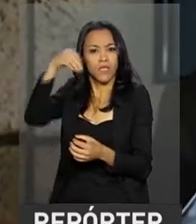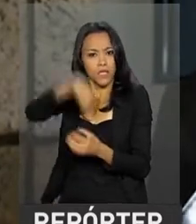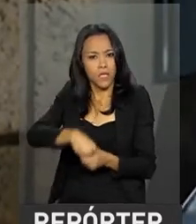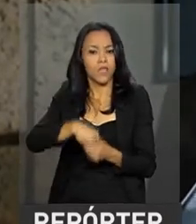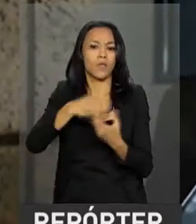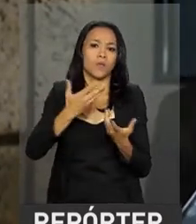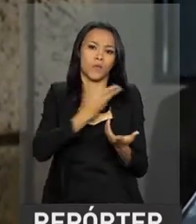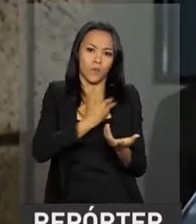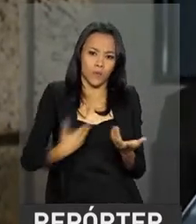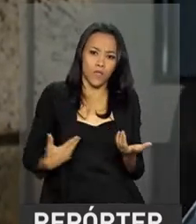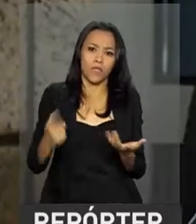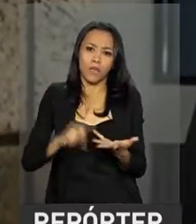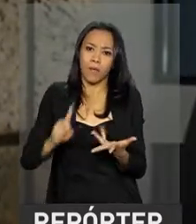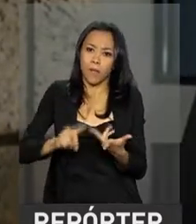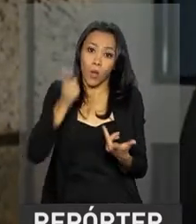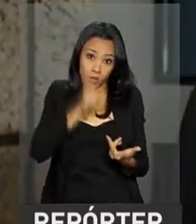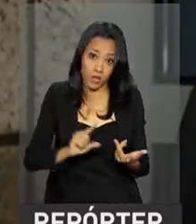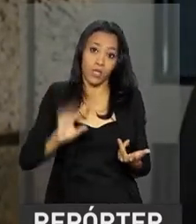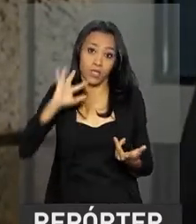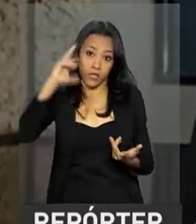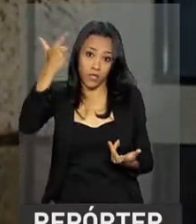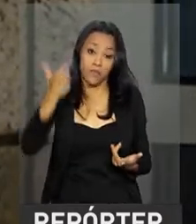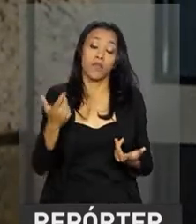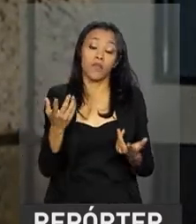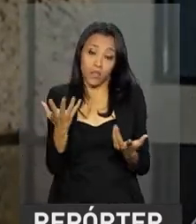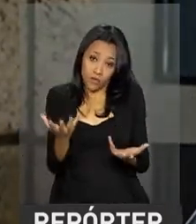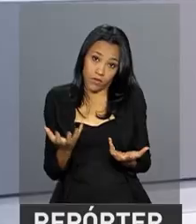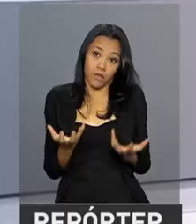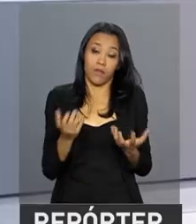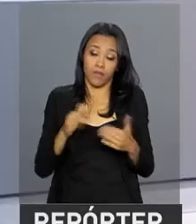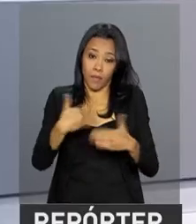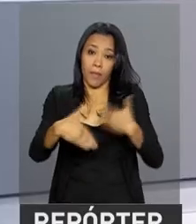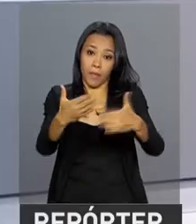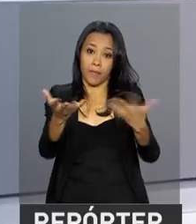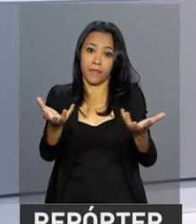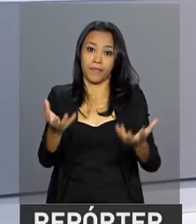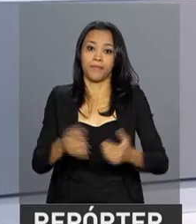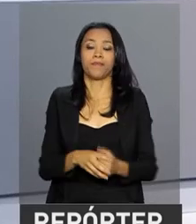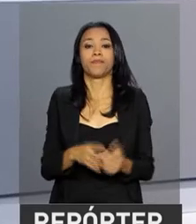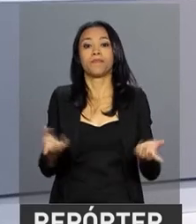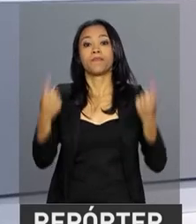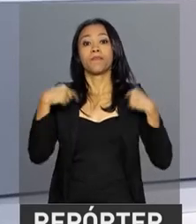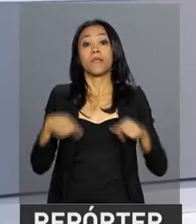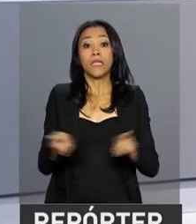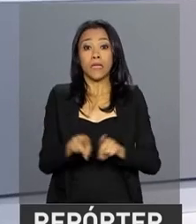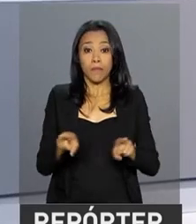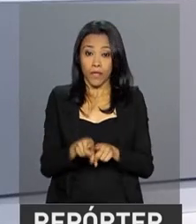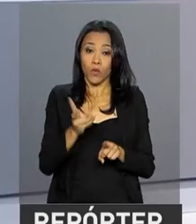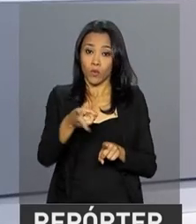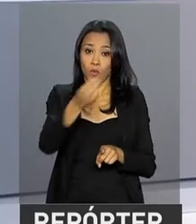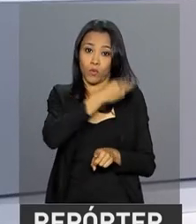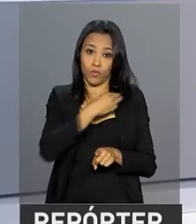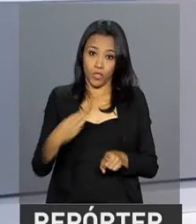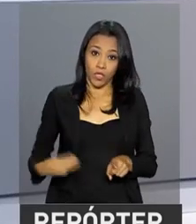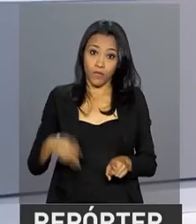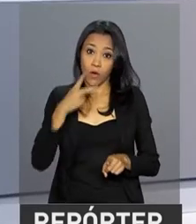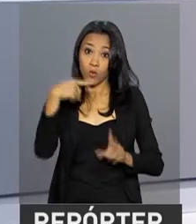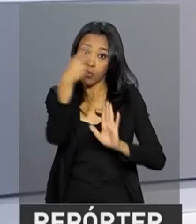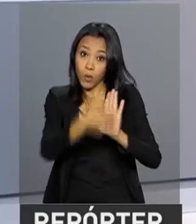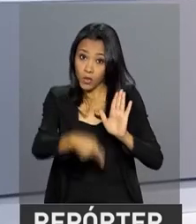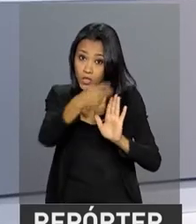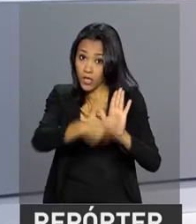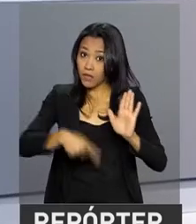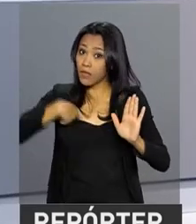fato é que nós estamos de volta com um motor com a cabeça do câncer meirelles também falou sobre os projetos que são prioritários